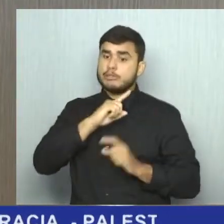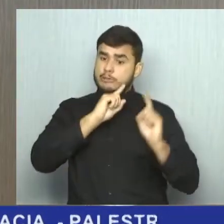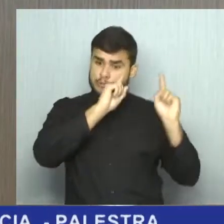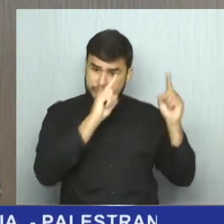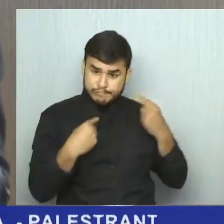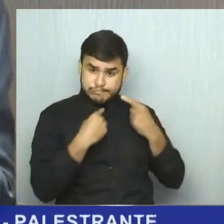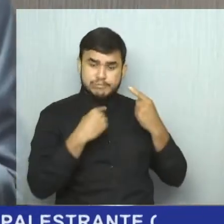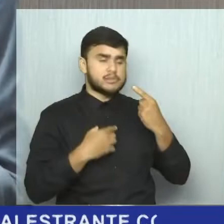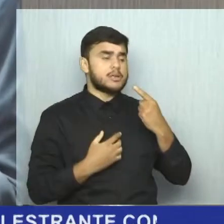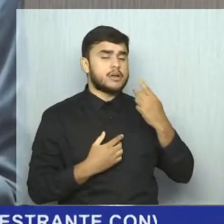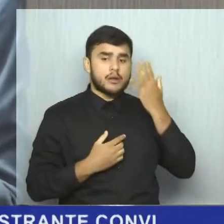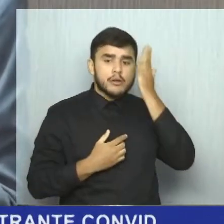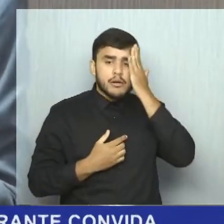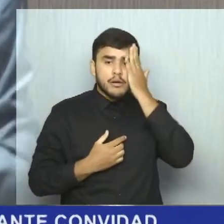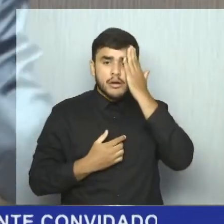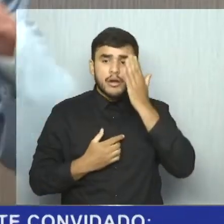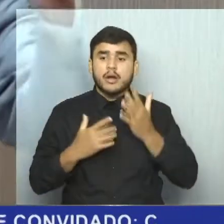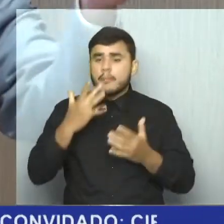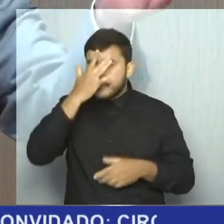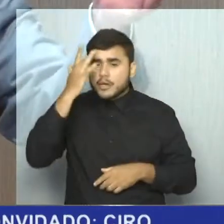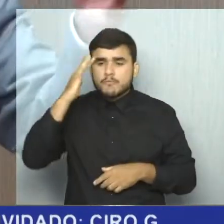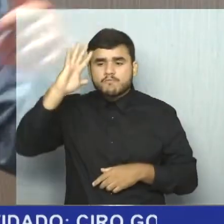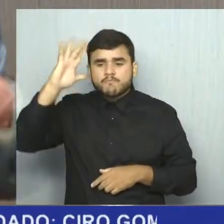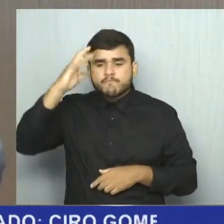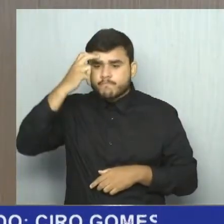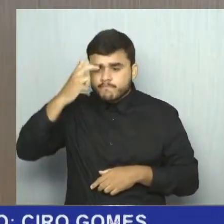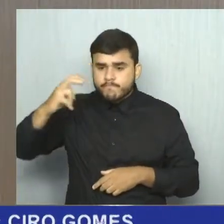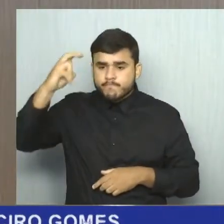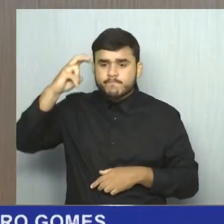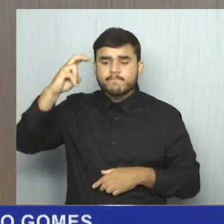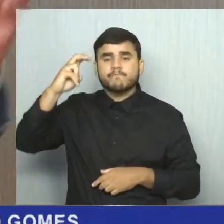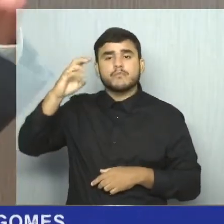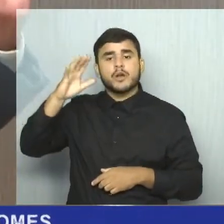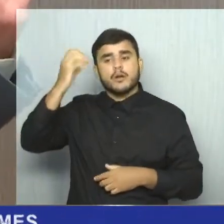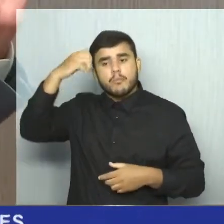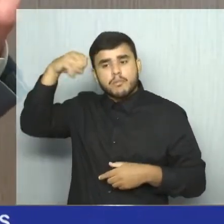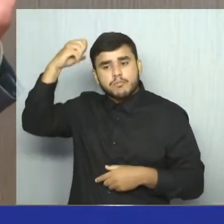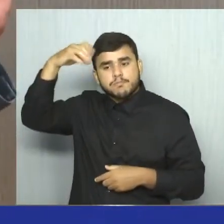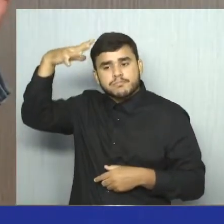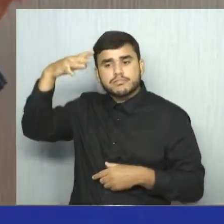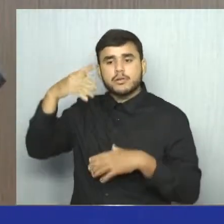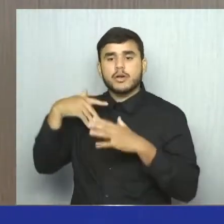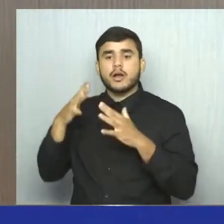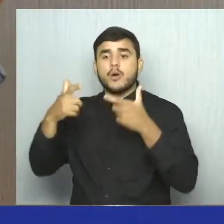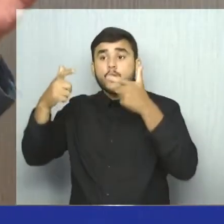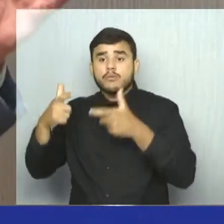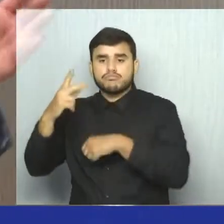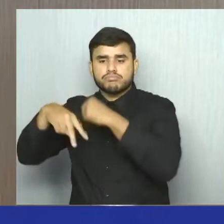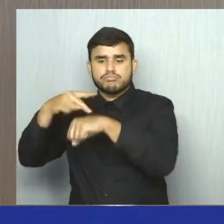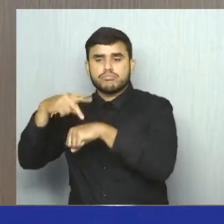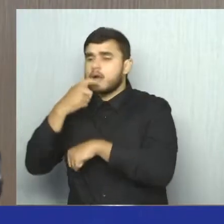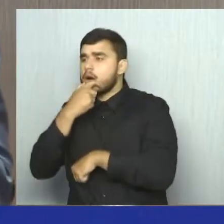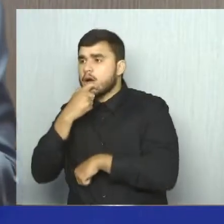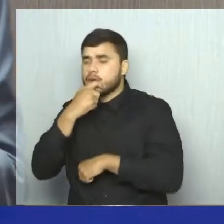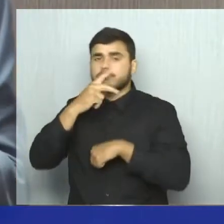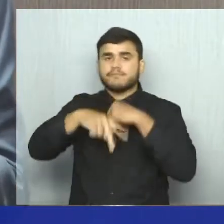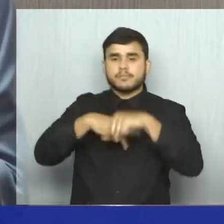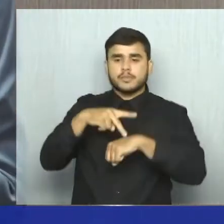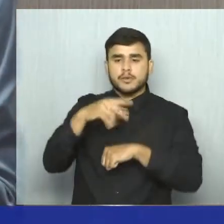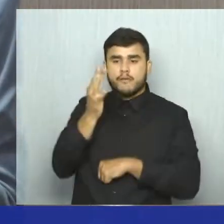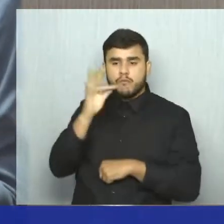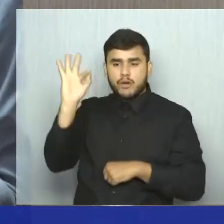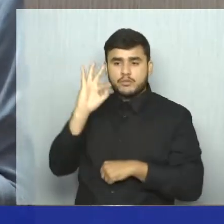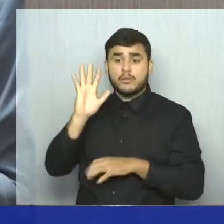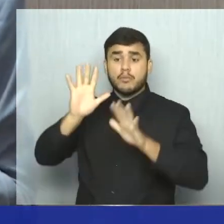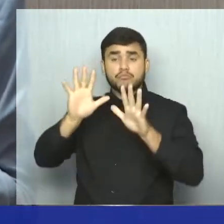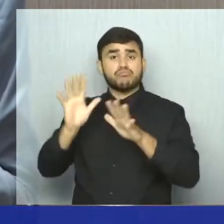os grandes intelectuais iluministas na Inglaterra, na França, por concentração, mas no mundo inteiro. Não é? Só para vocês